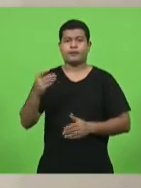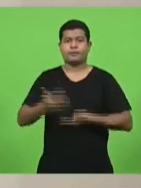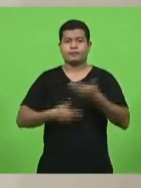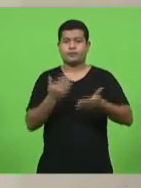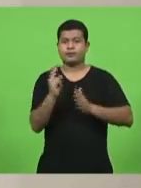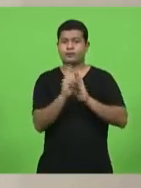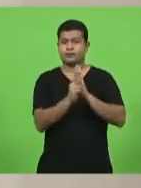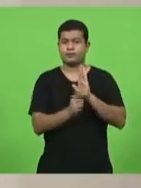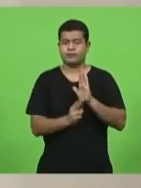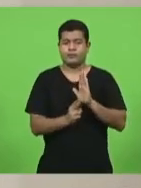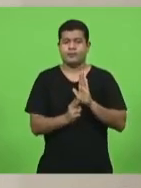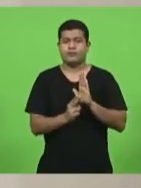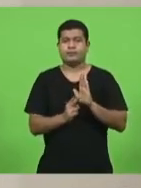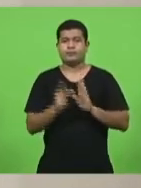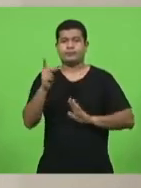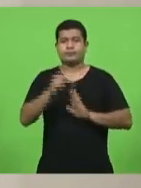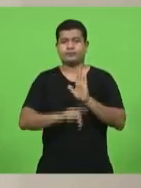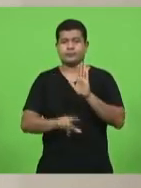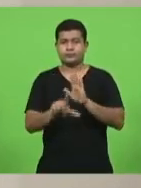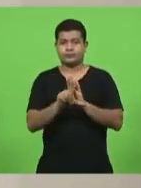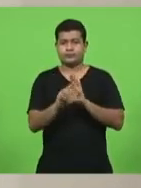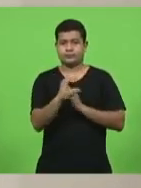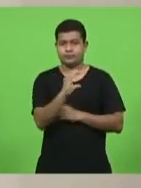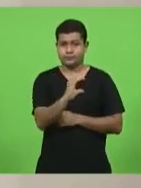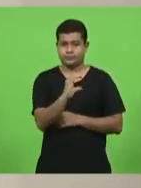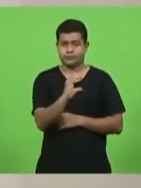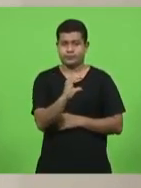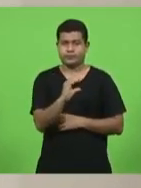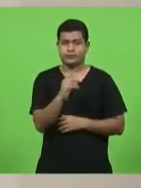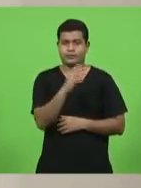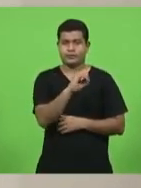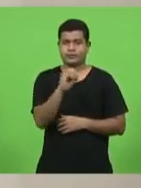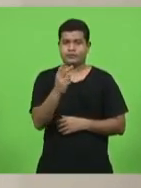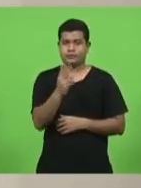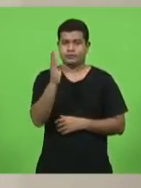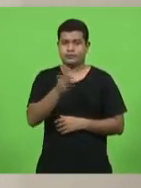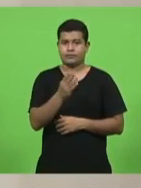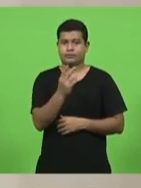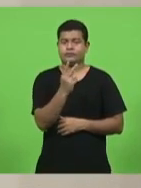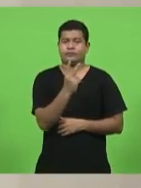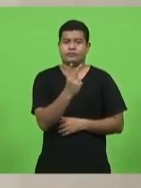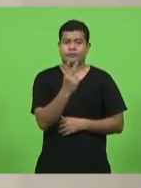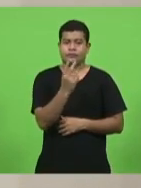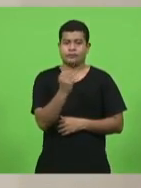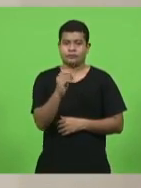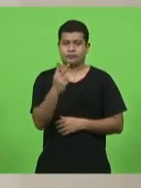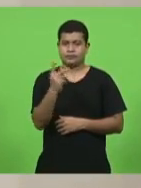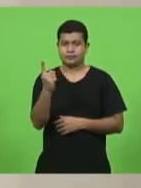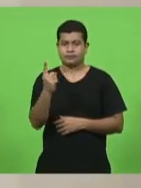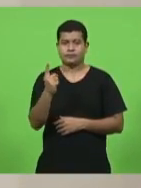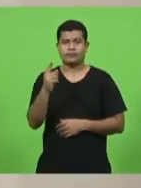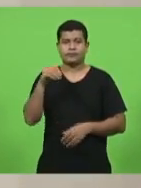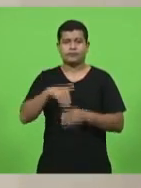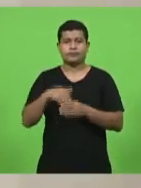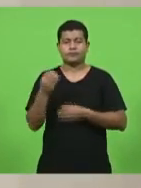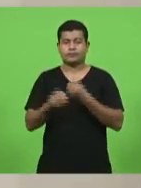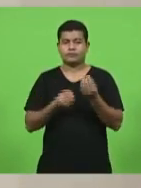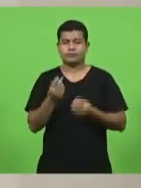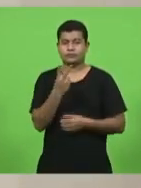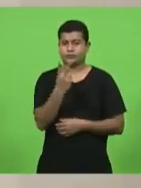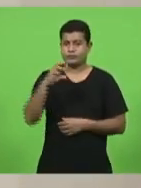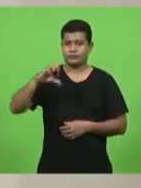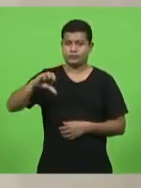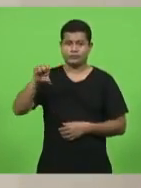complementar 0002-2021, obtendo a seguinte votação, 29 votos sim